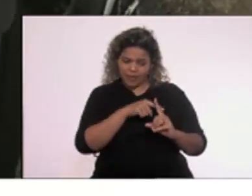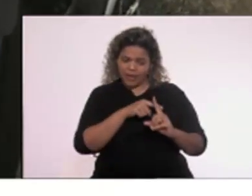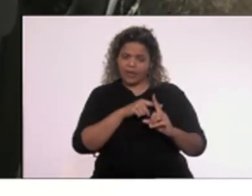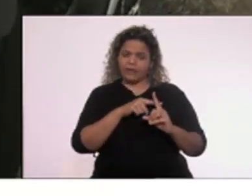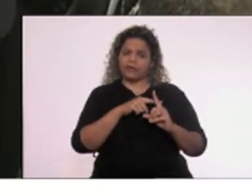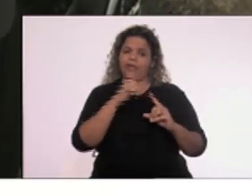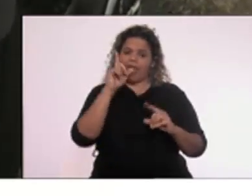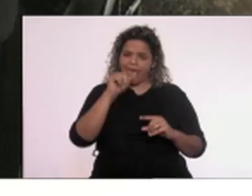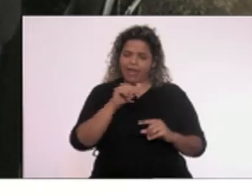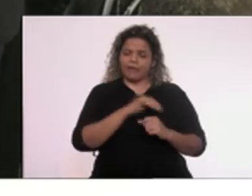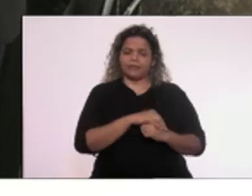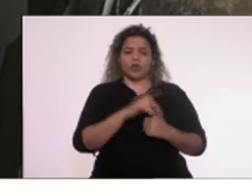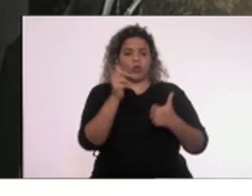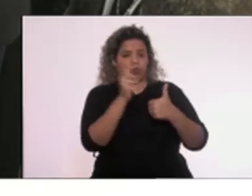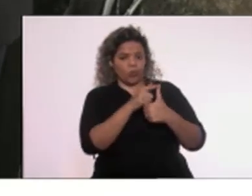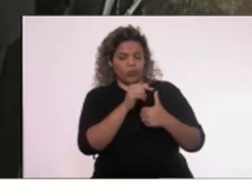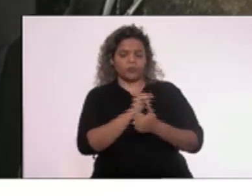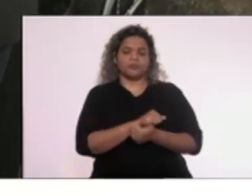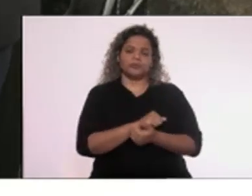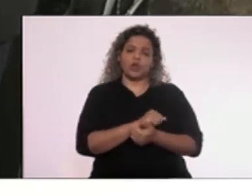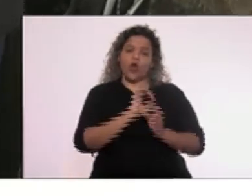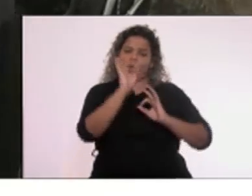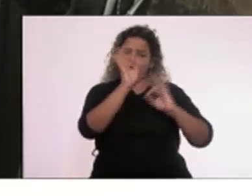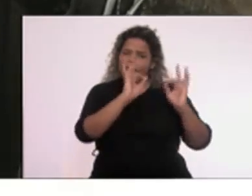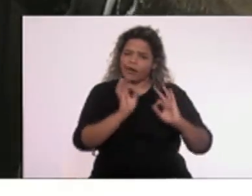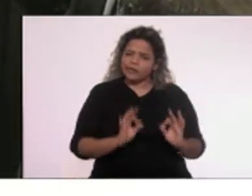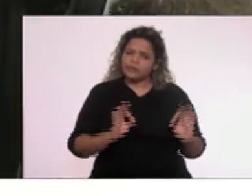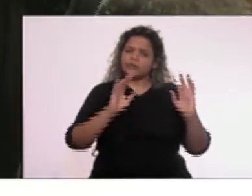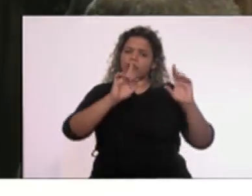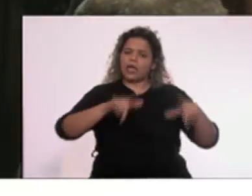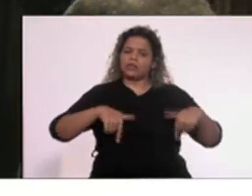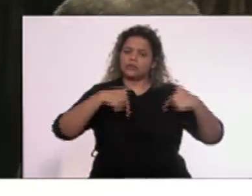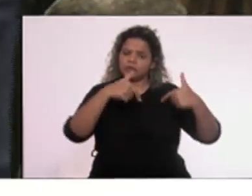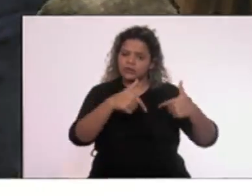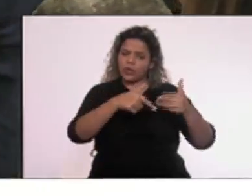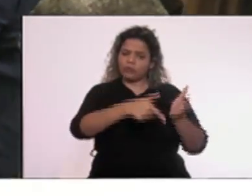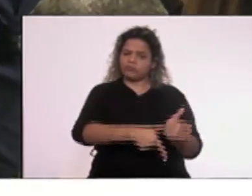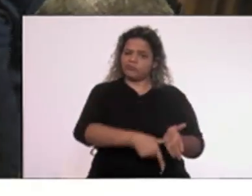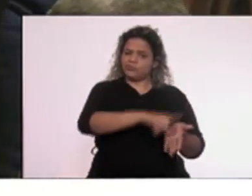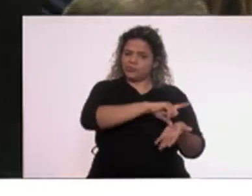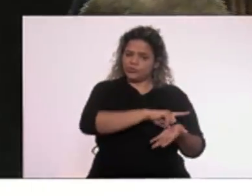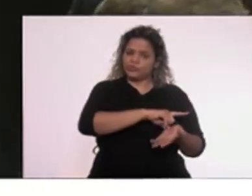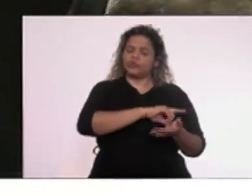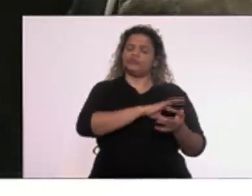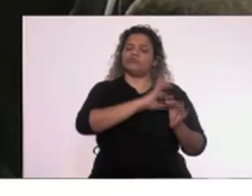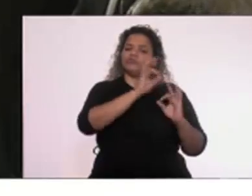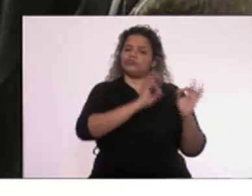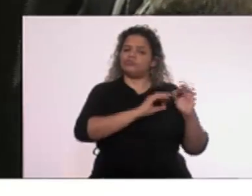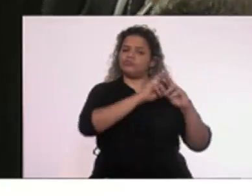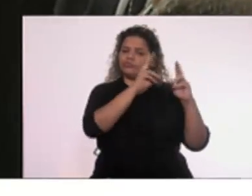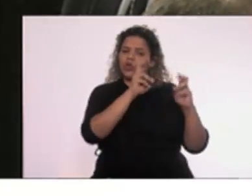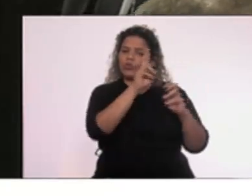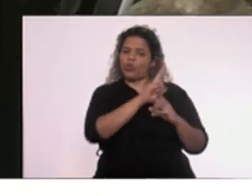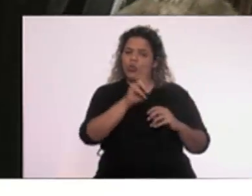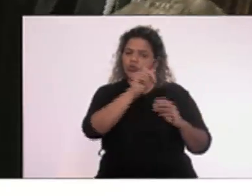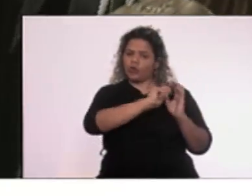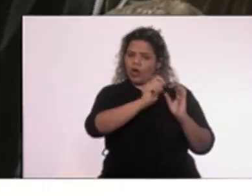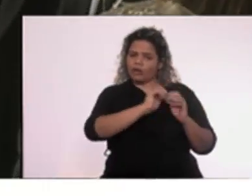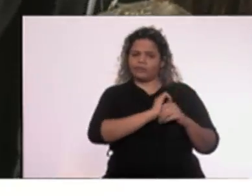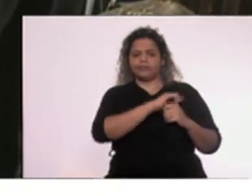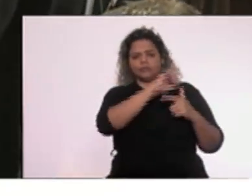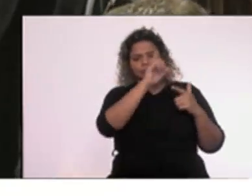cumprir são: 1. Organização de ações preventivas em relação ao uso de